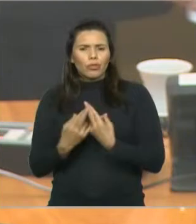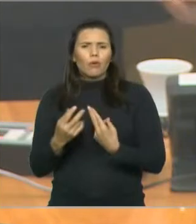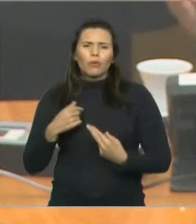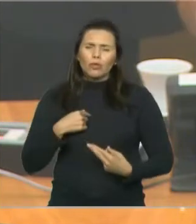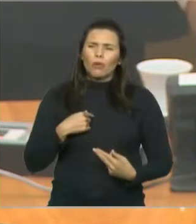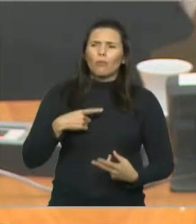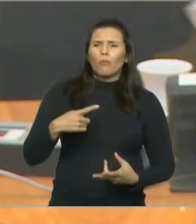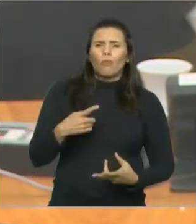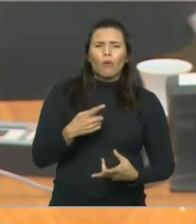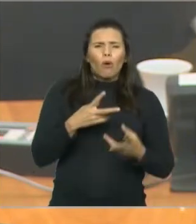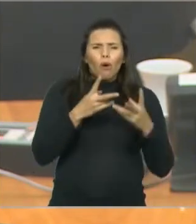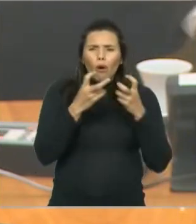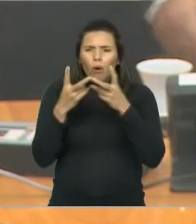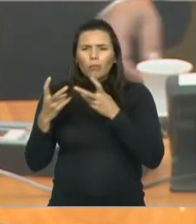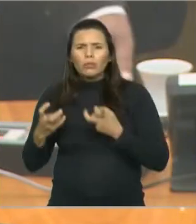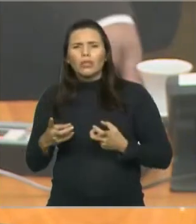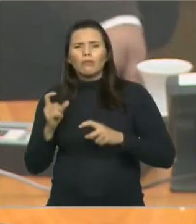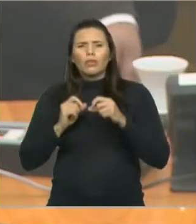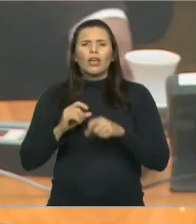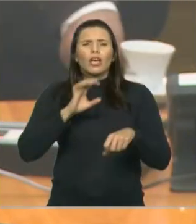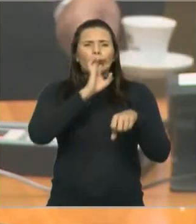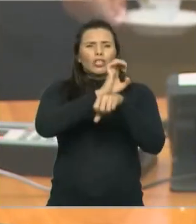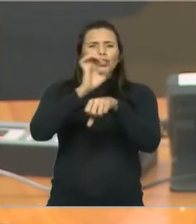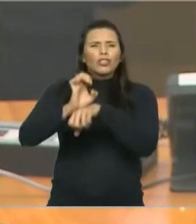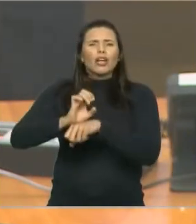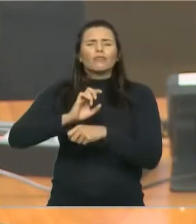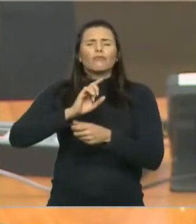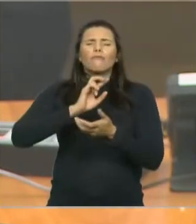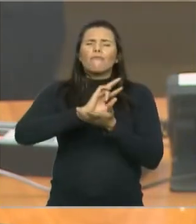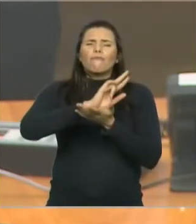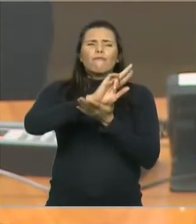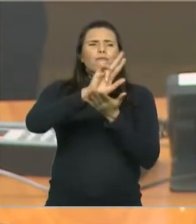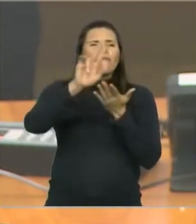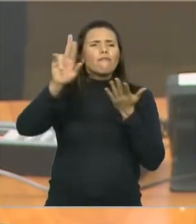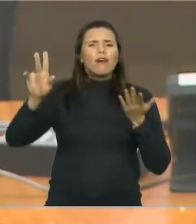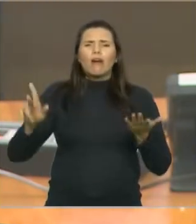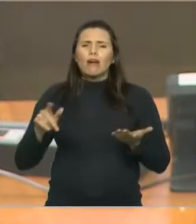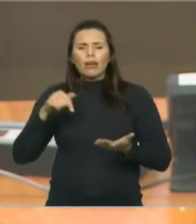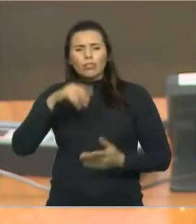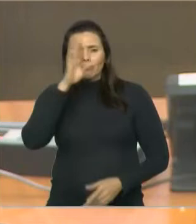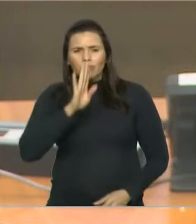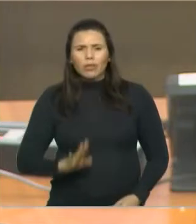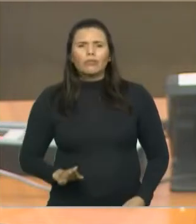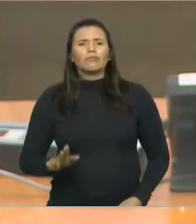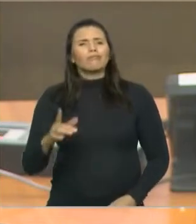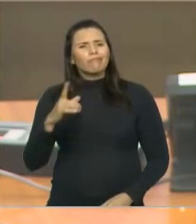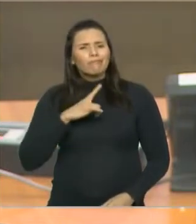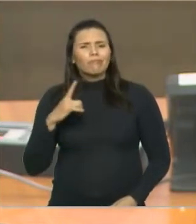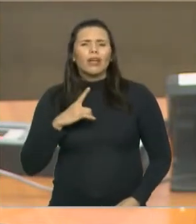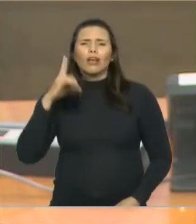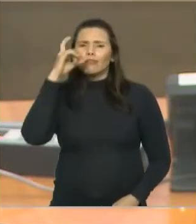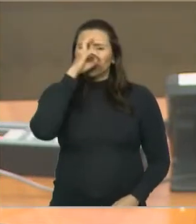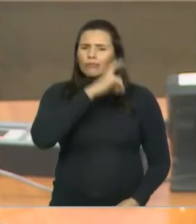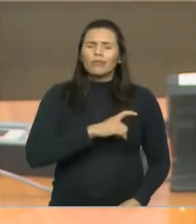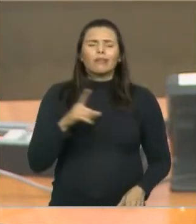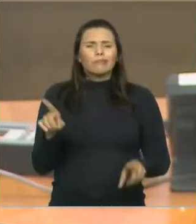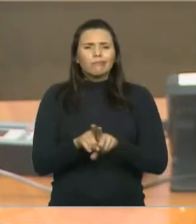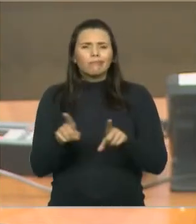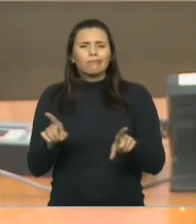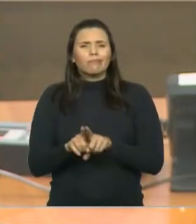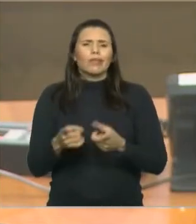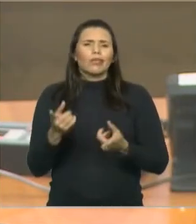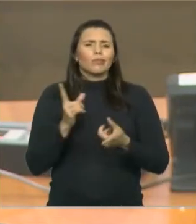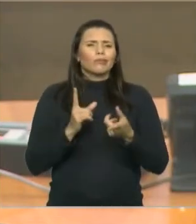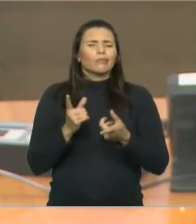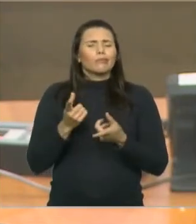com muitas dificuldades financeiras. E, de fato, tornar essa rede mais racional é um dos caminhos para a